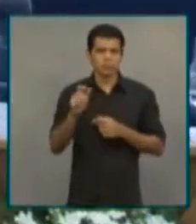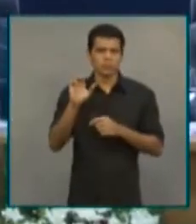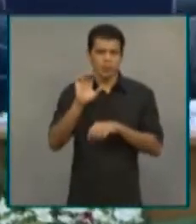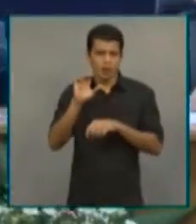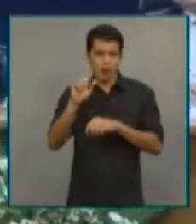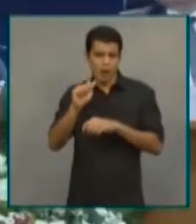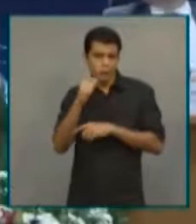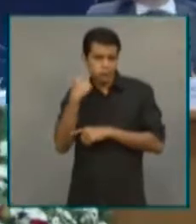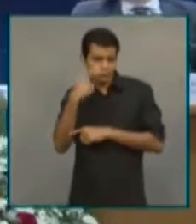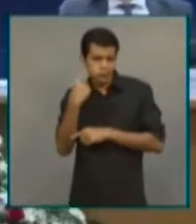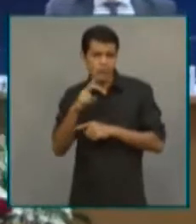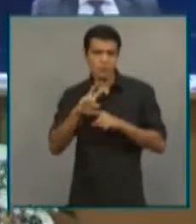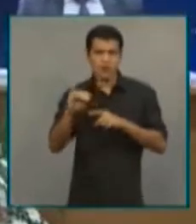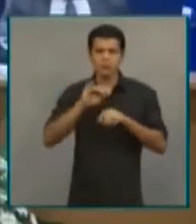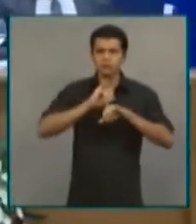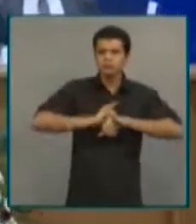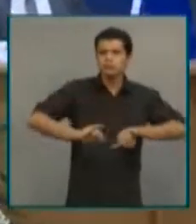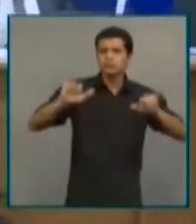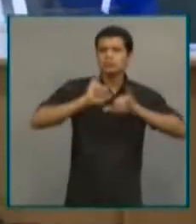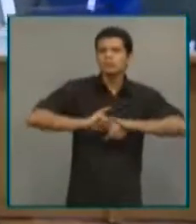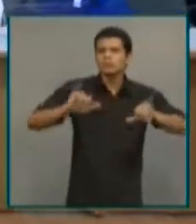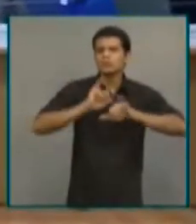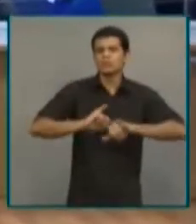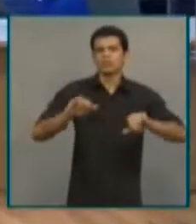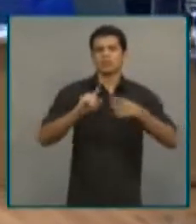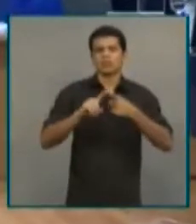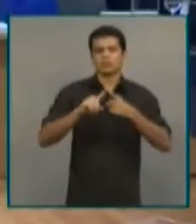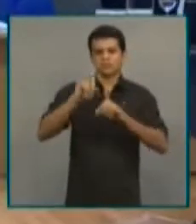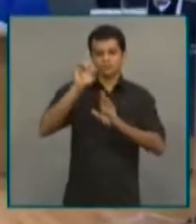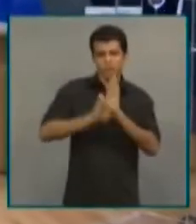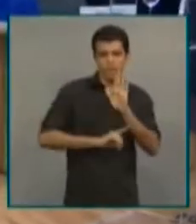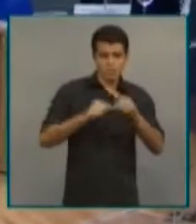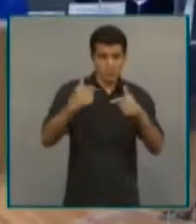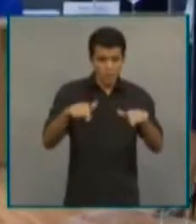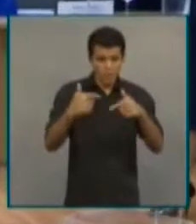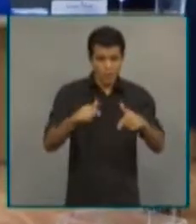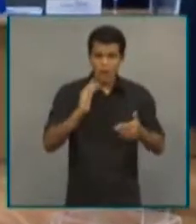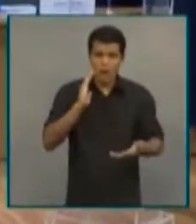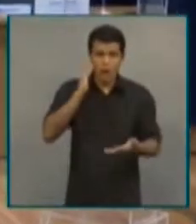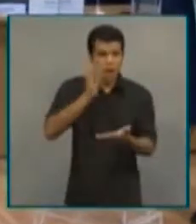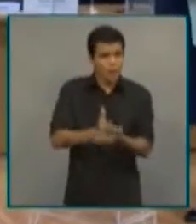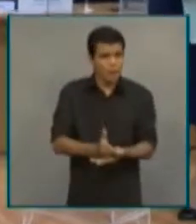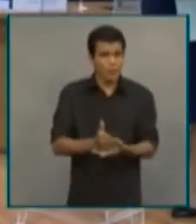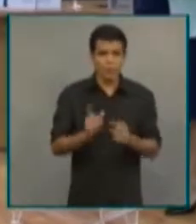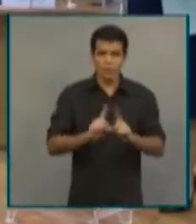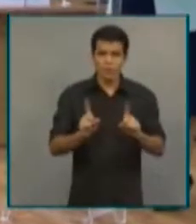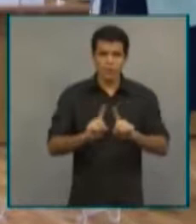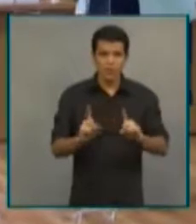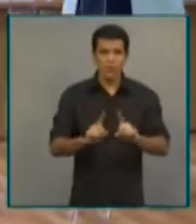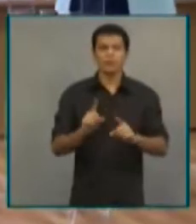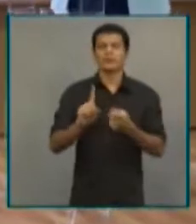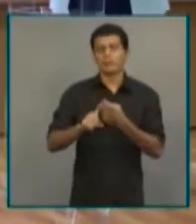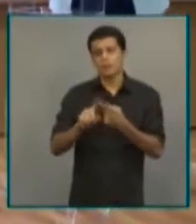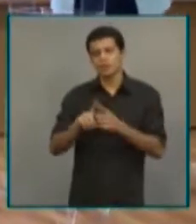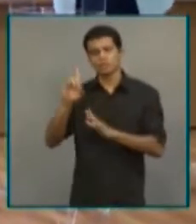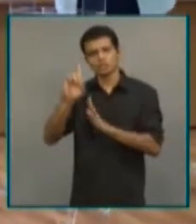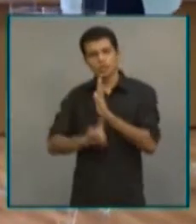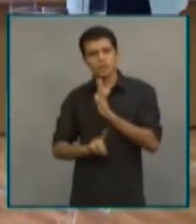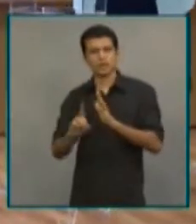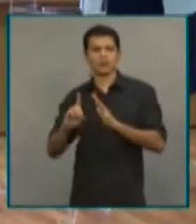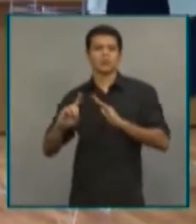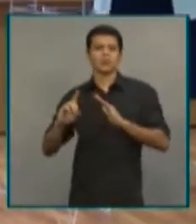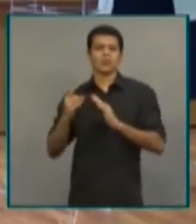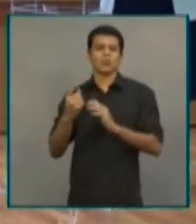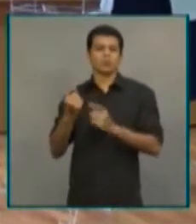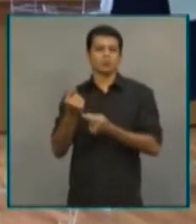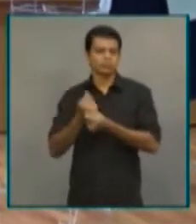publicidade, divulgando que o direito trabalhista não acabou. Se você tiver um problema com o seu imóvel, procure um advogado especialista em direito imobiliário. Vamos ter um site na OAB para que o